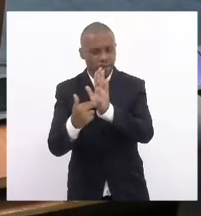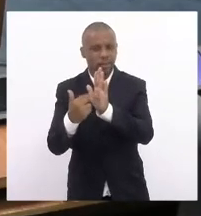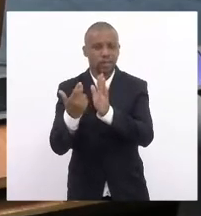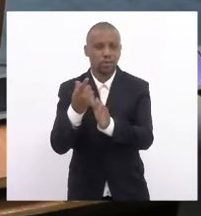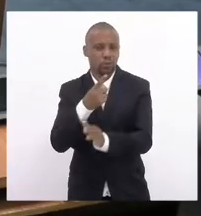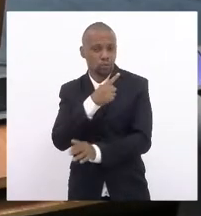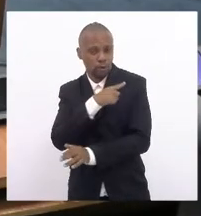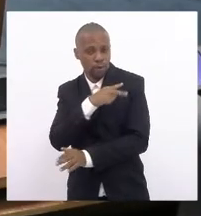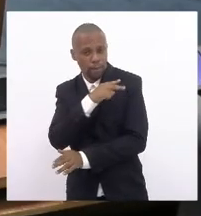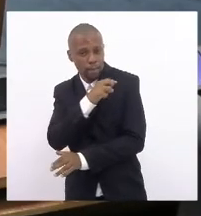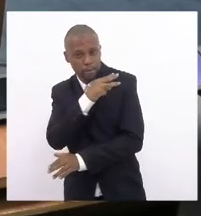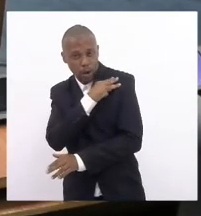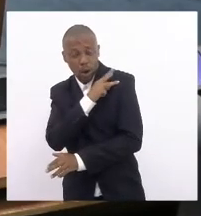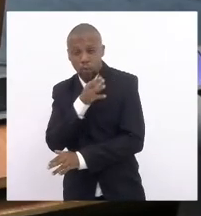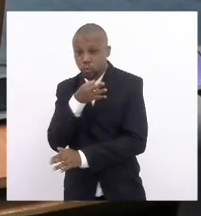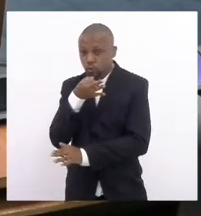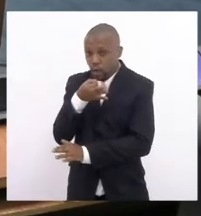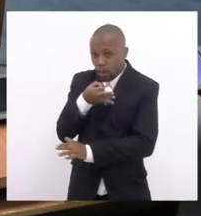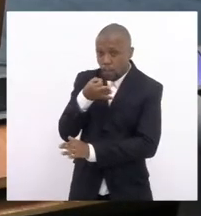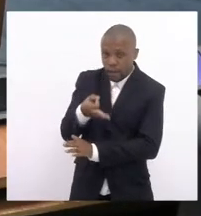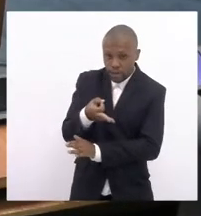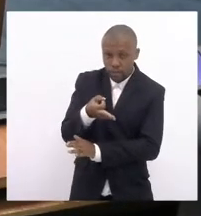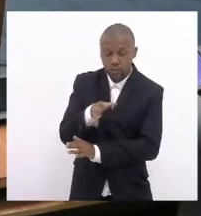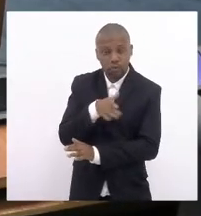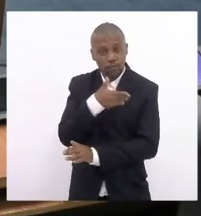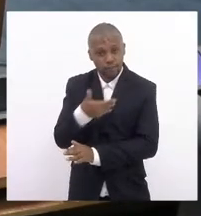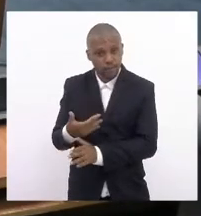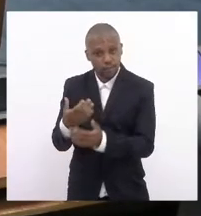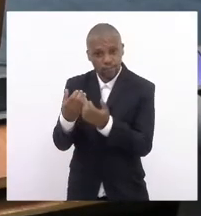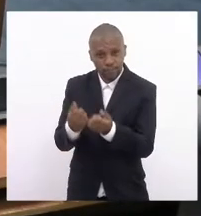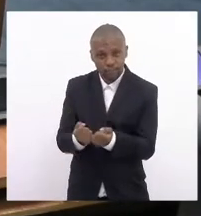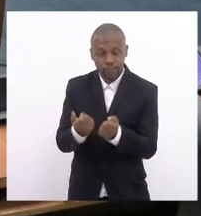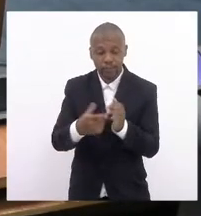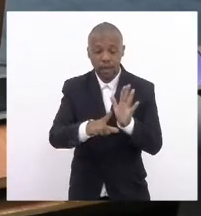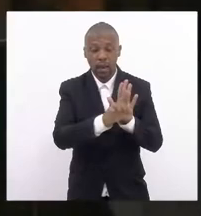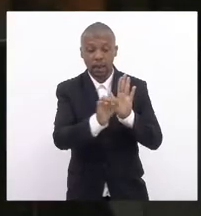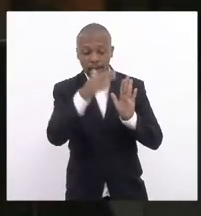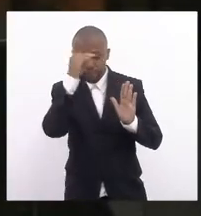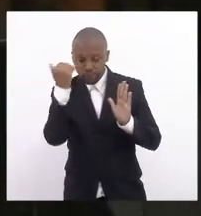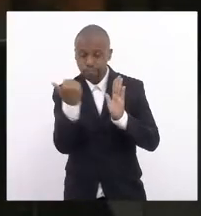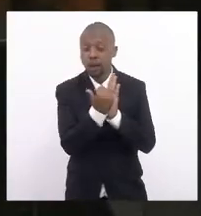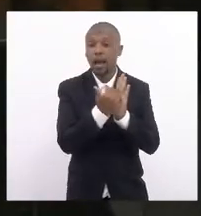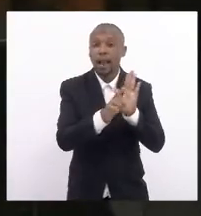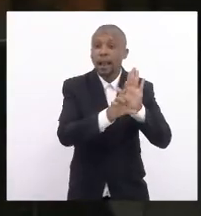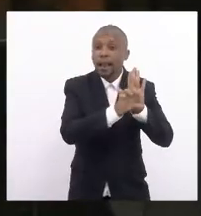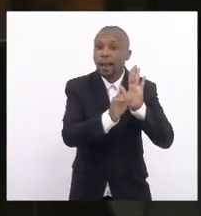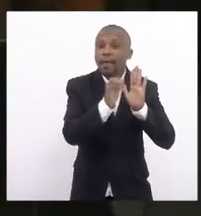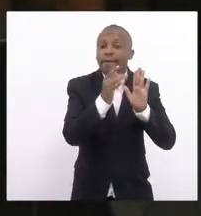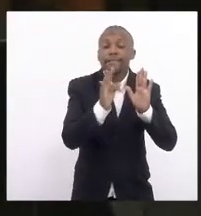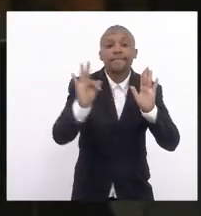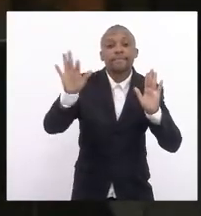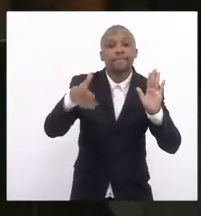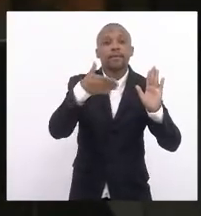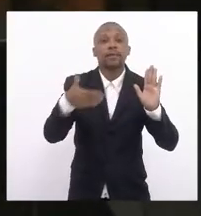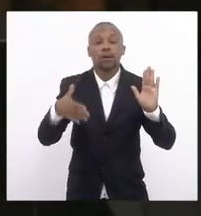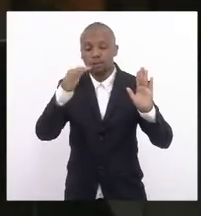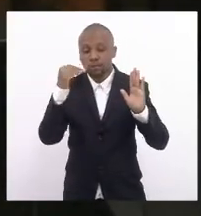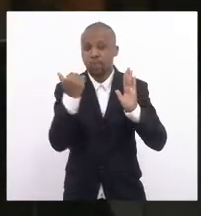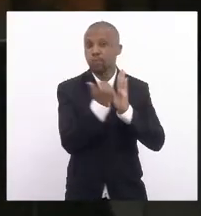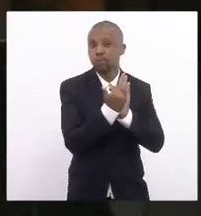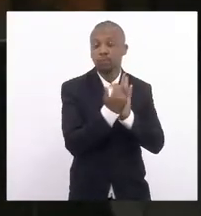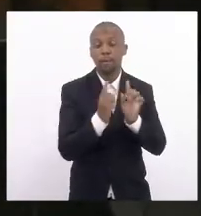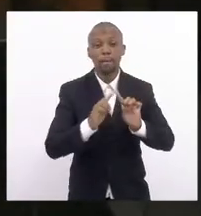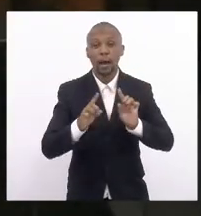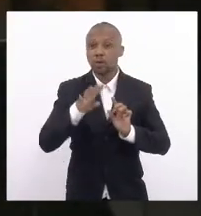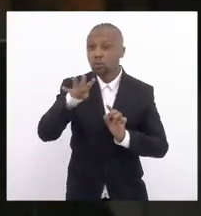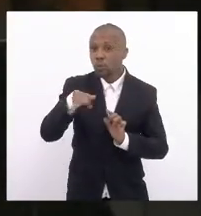governo tem adotado é que precisa cumprir a legislação federal. Bom, no caso do calendário, não tem uma lei, tem